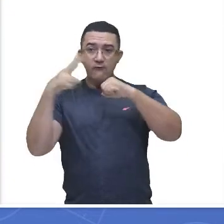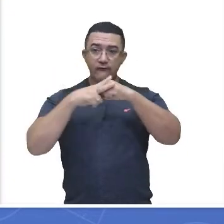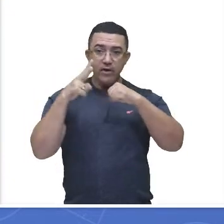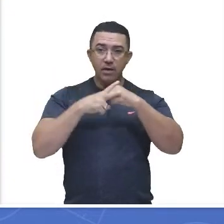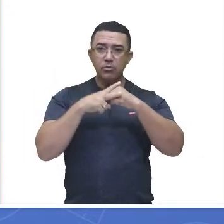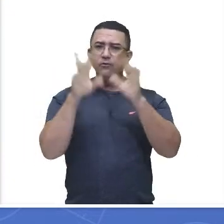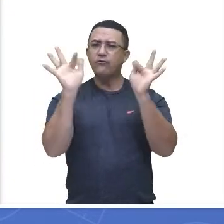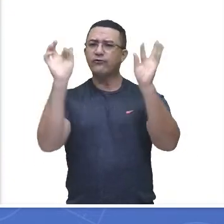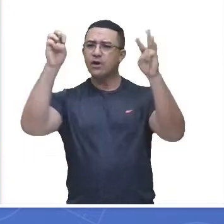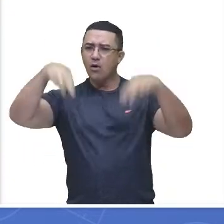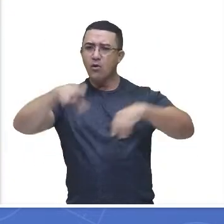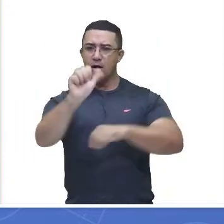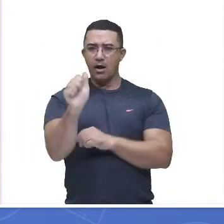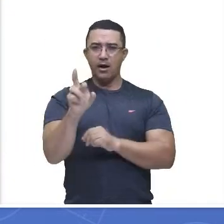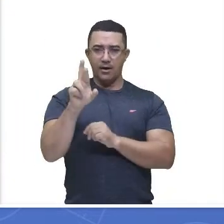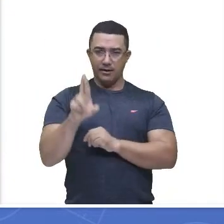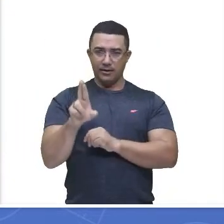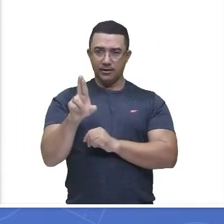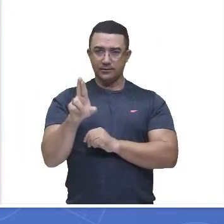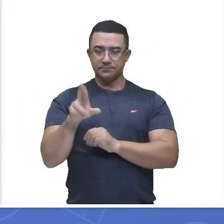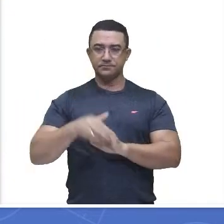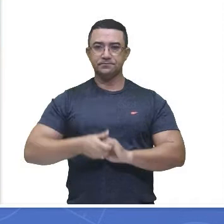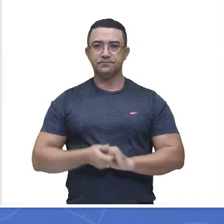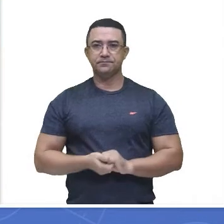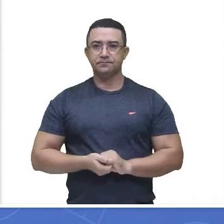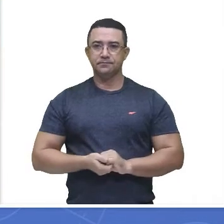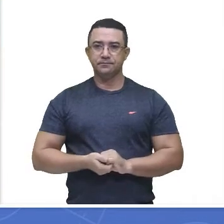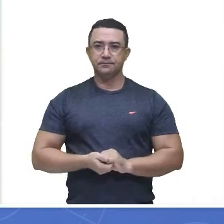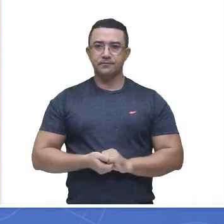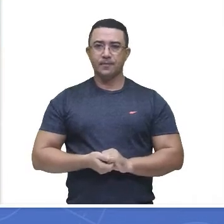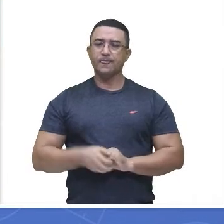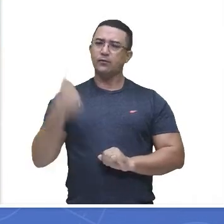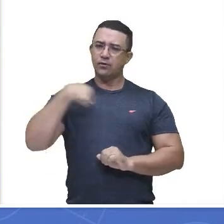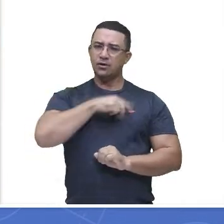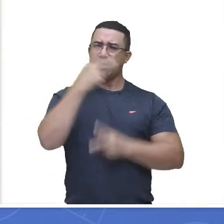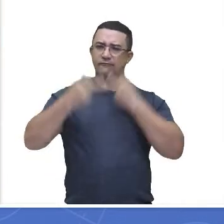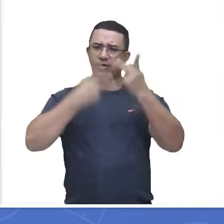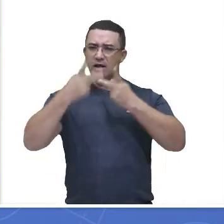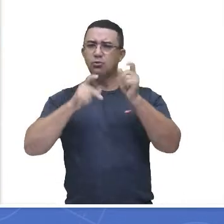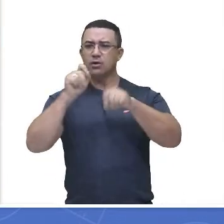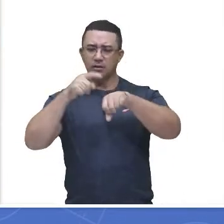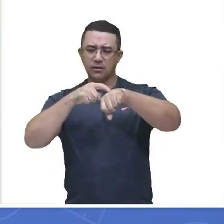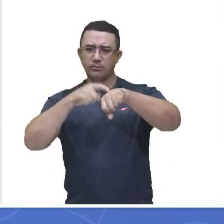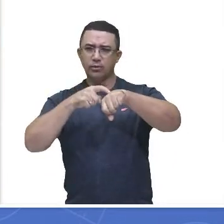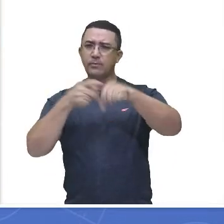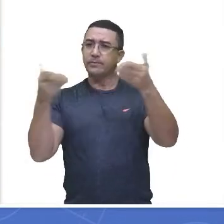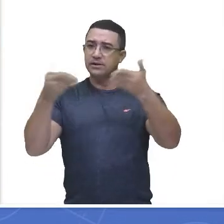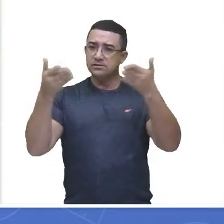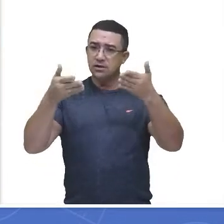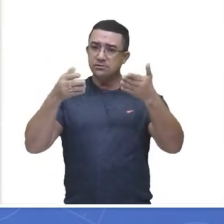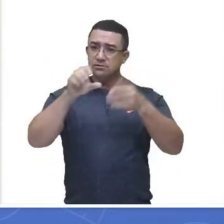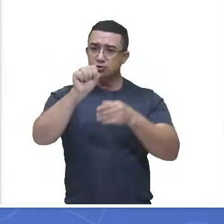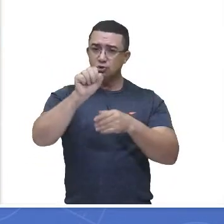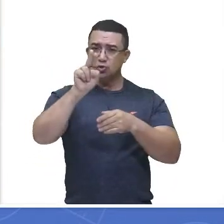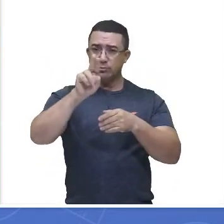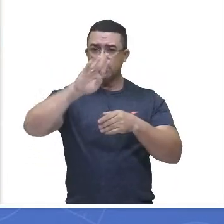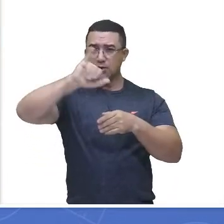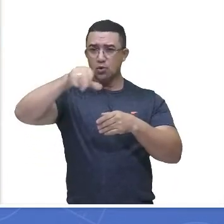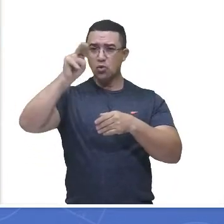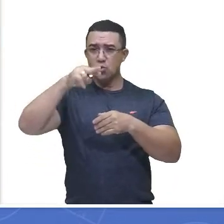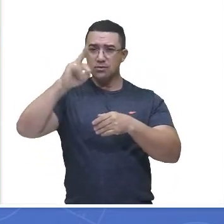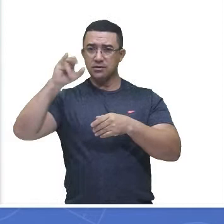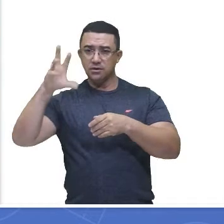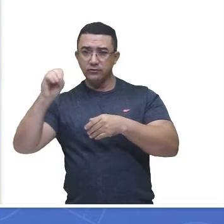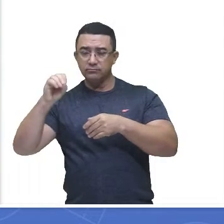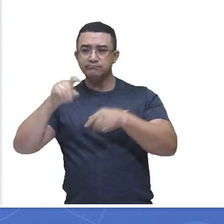Então, como nós estamos falando de presente do subjuntivo, para que a gente consiga compreender essa conjugação,